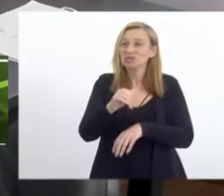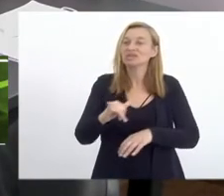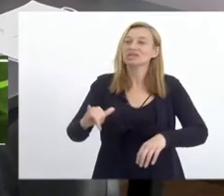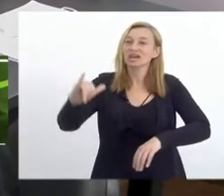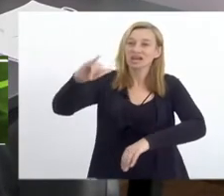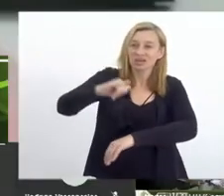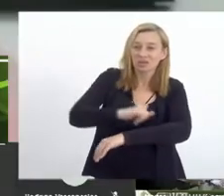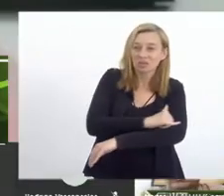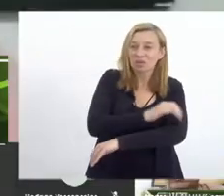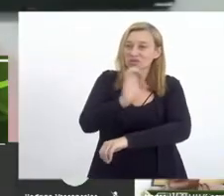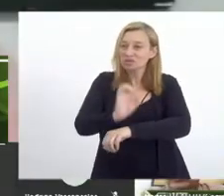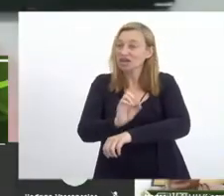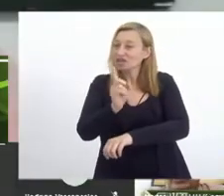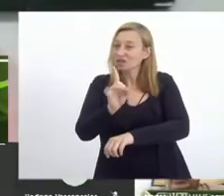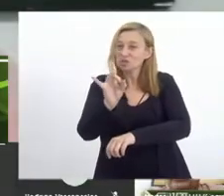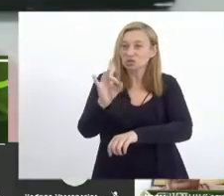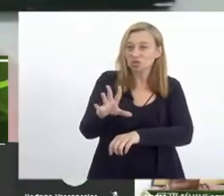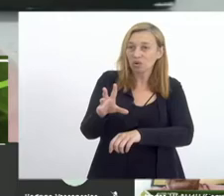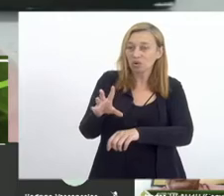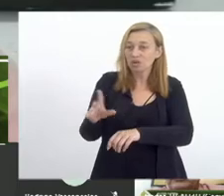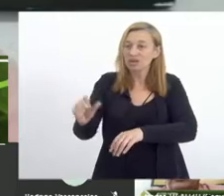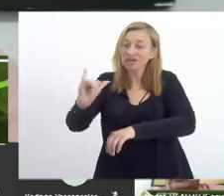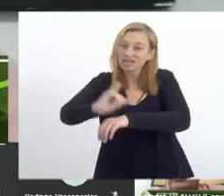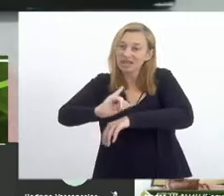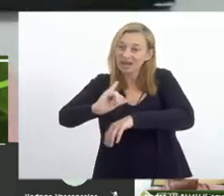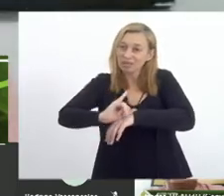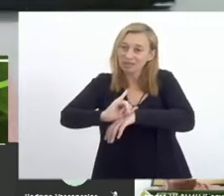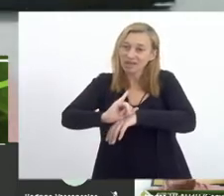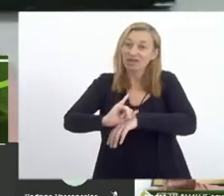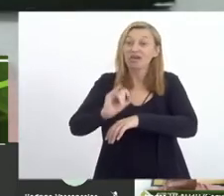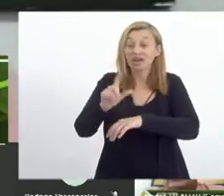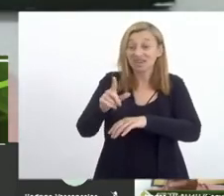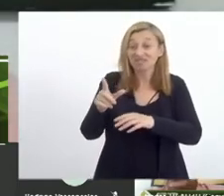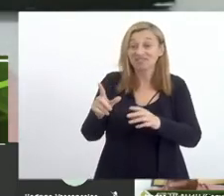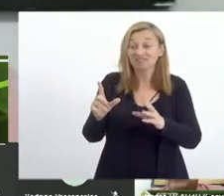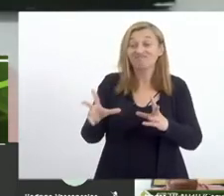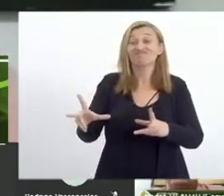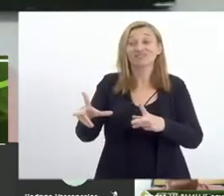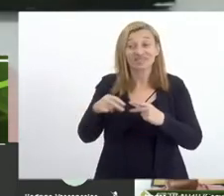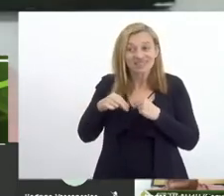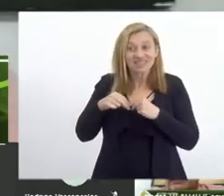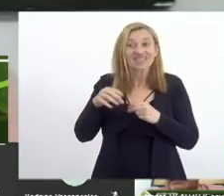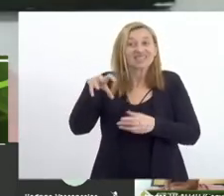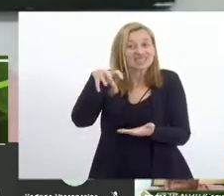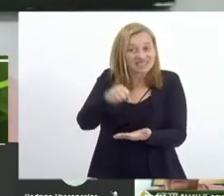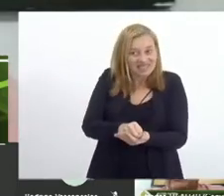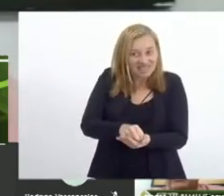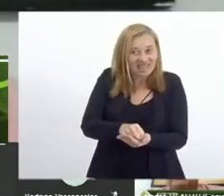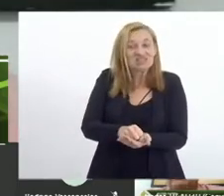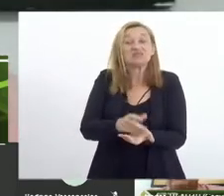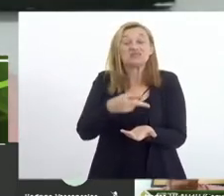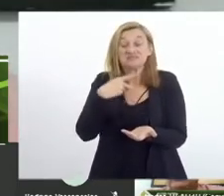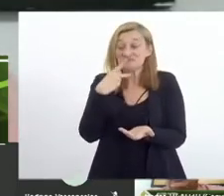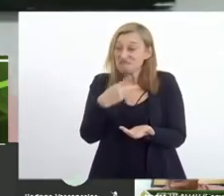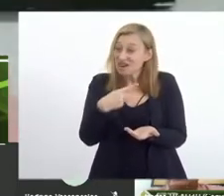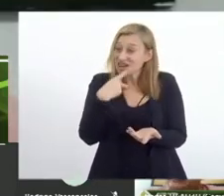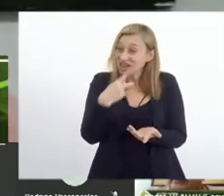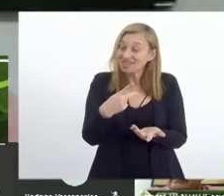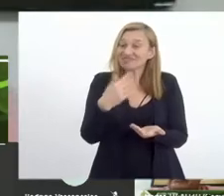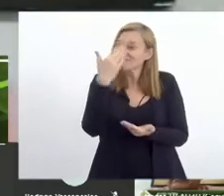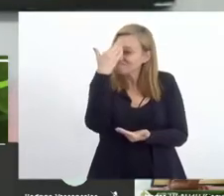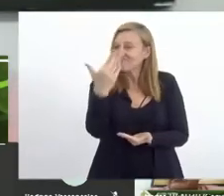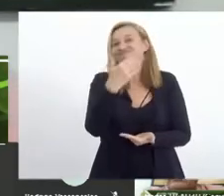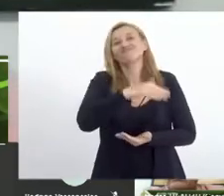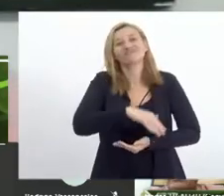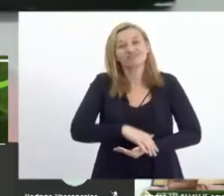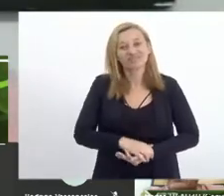Estado e não apenas com os aeroportos da capital. E isso merece ser registrado, isso merece ser levantado e